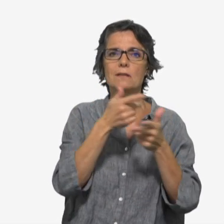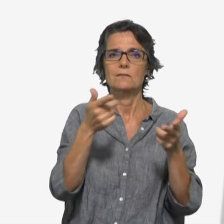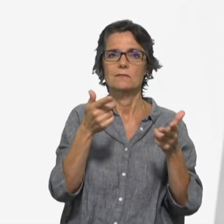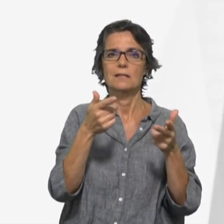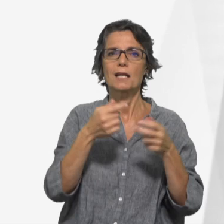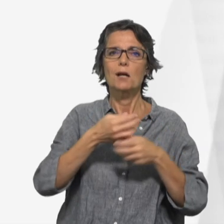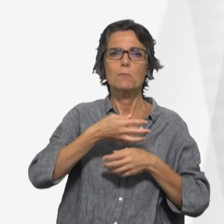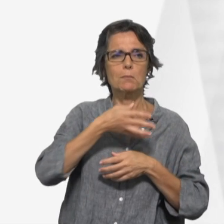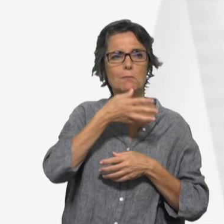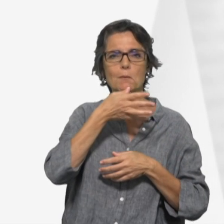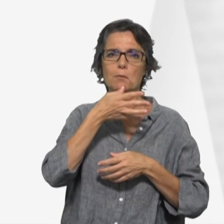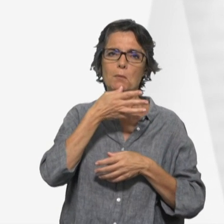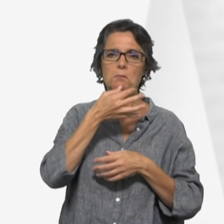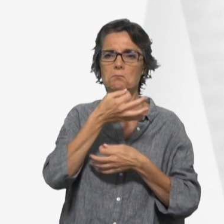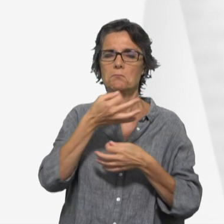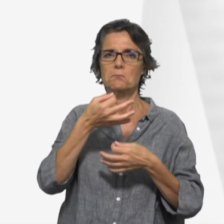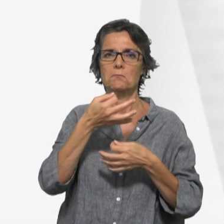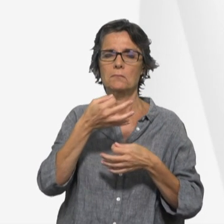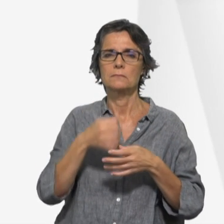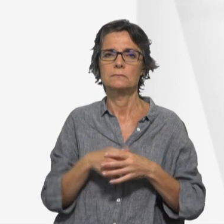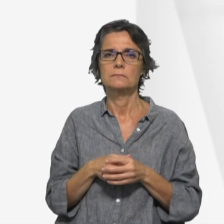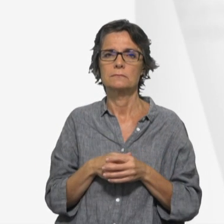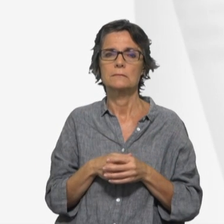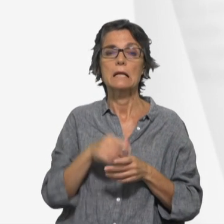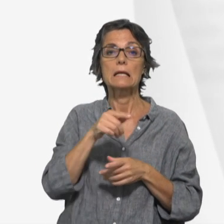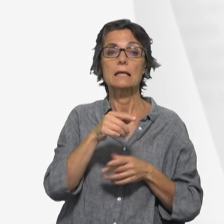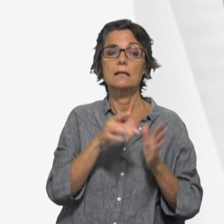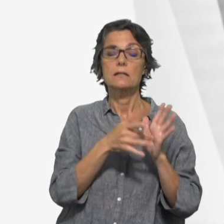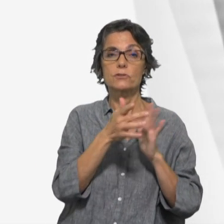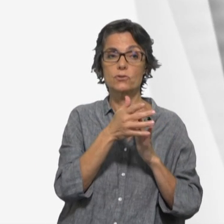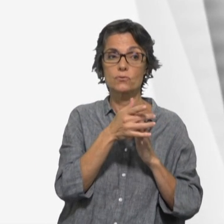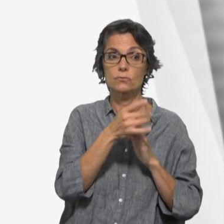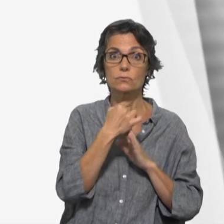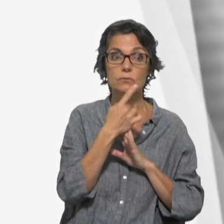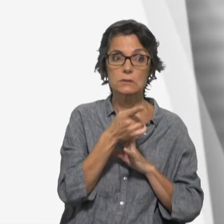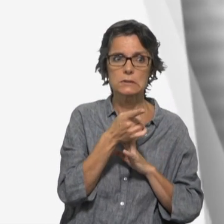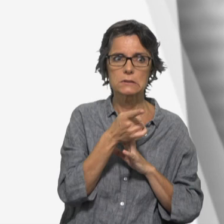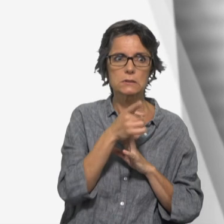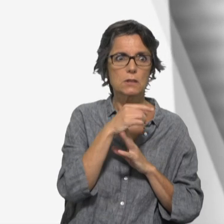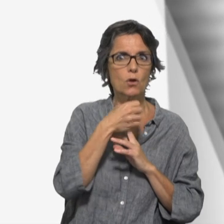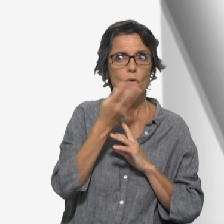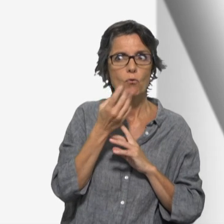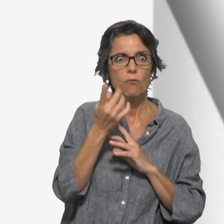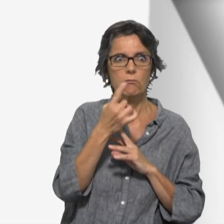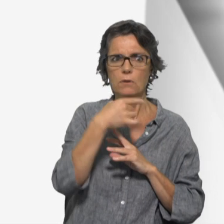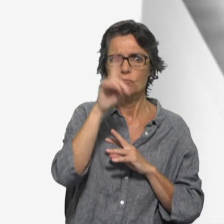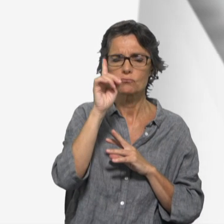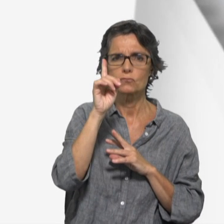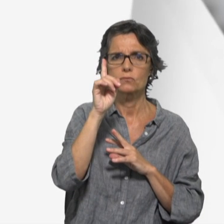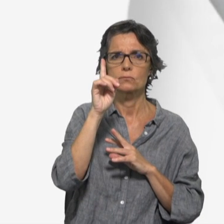a falar corretamente. Jesus recomendou que não contassem nada a